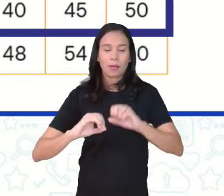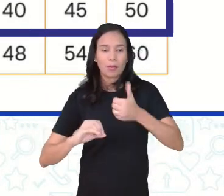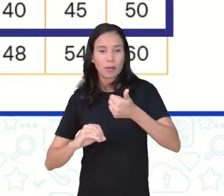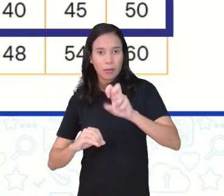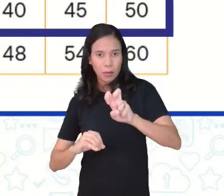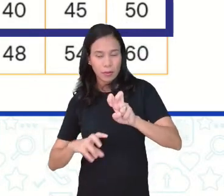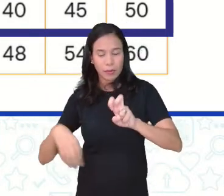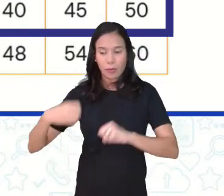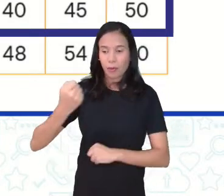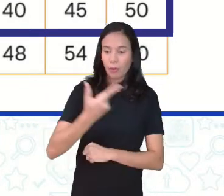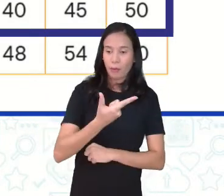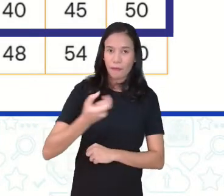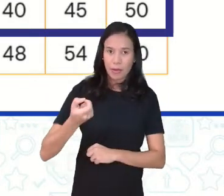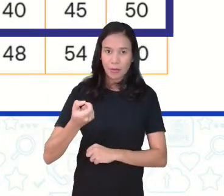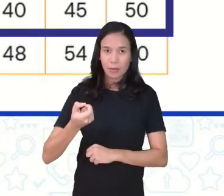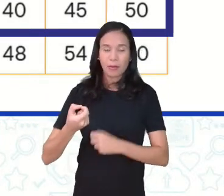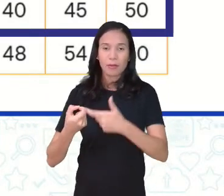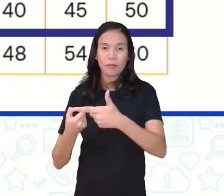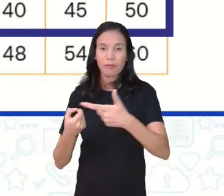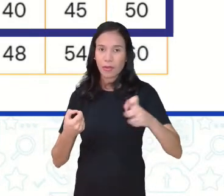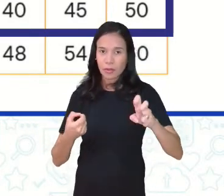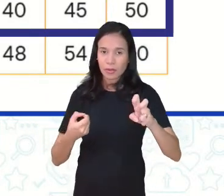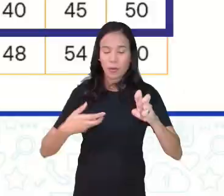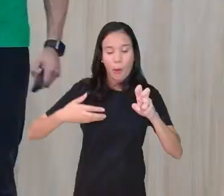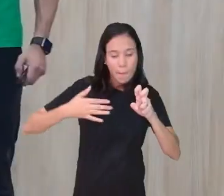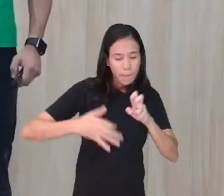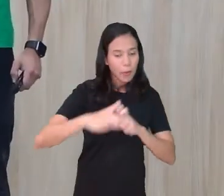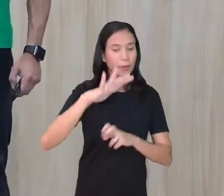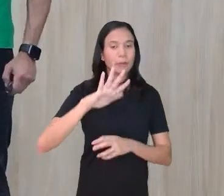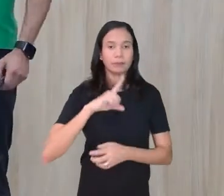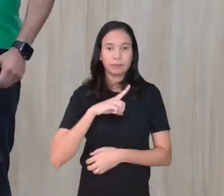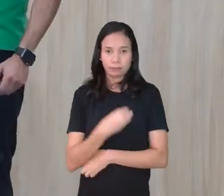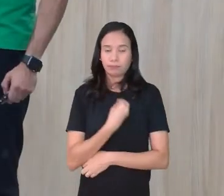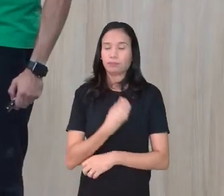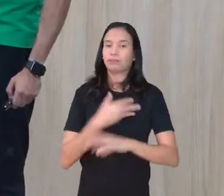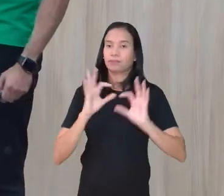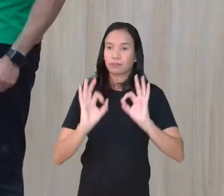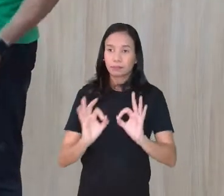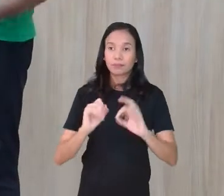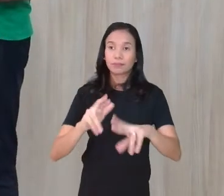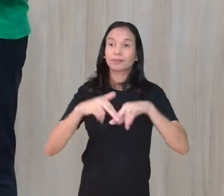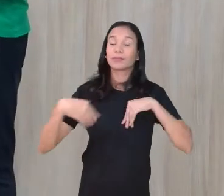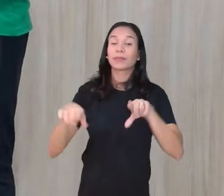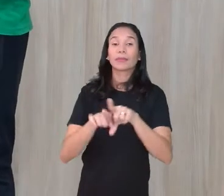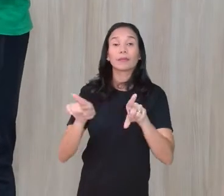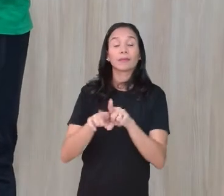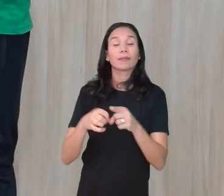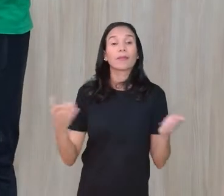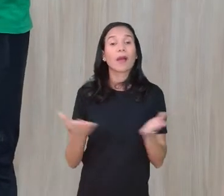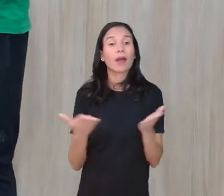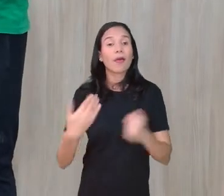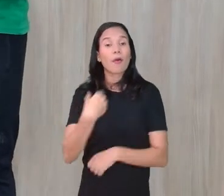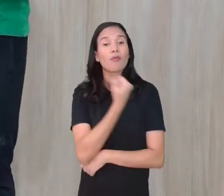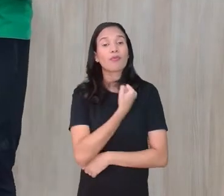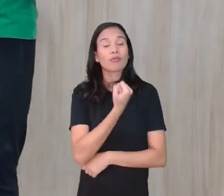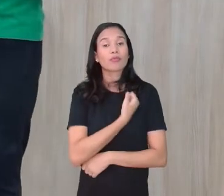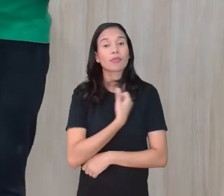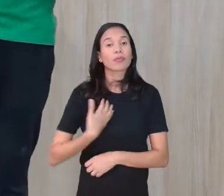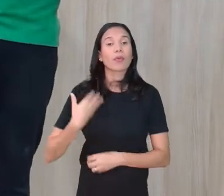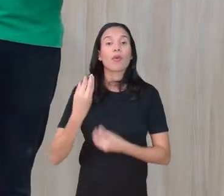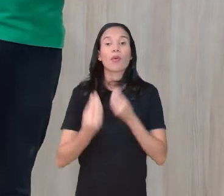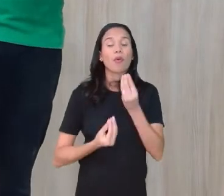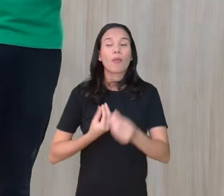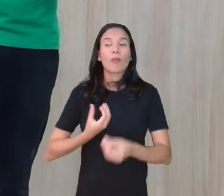15, 20, 25 e assim por diante, tá? E aqui eu tenho uma sequência aí dos números que vão